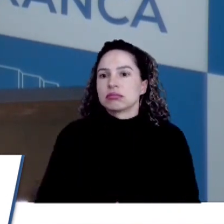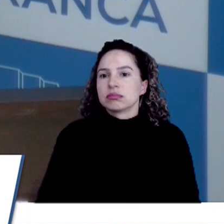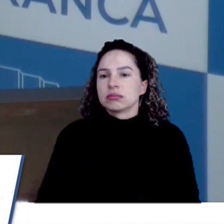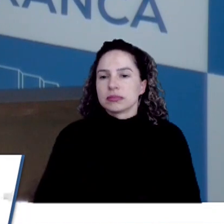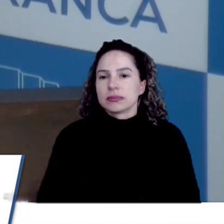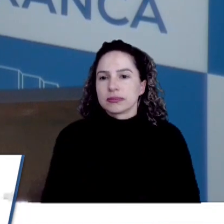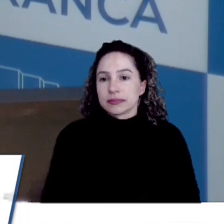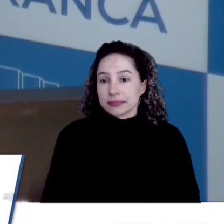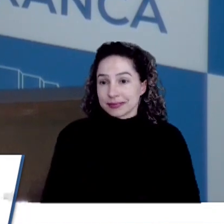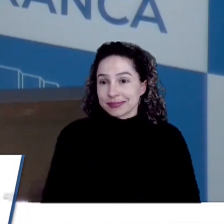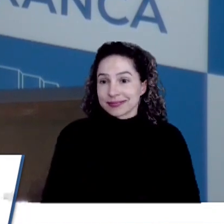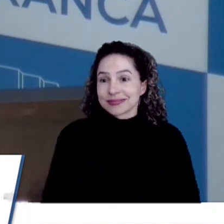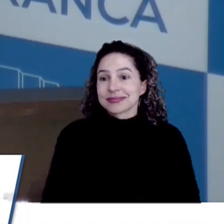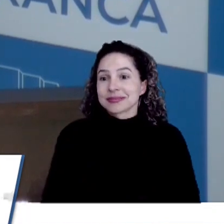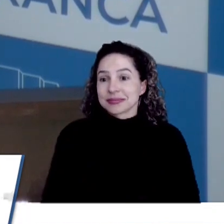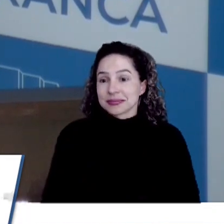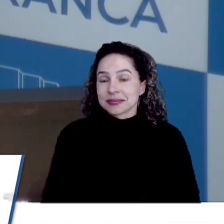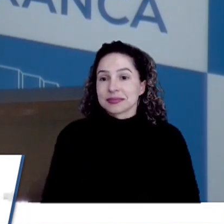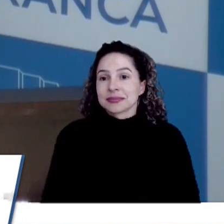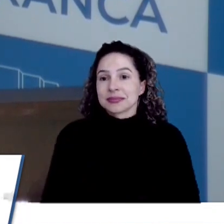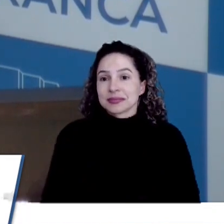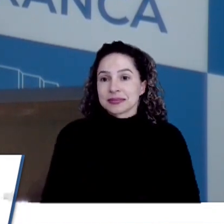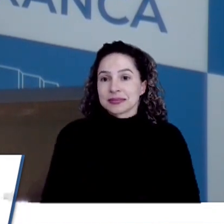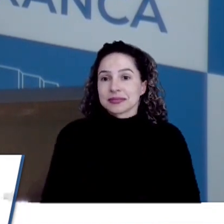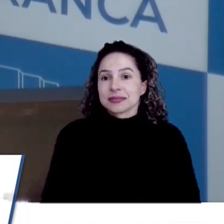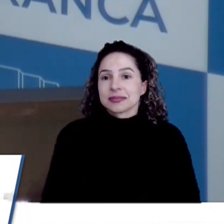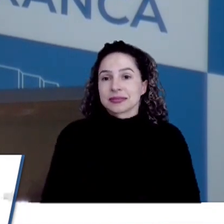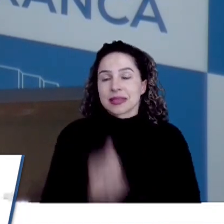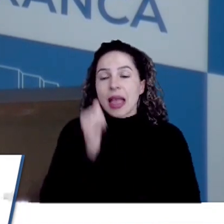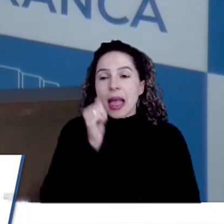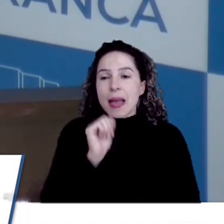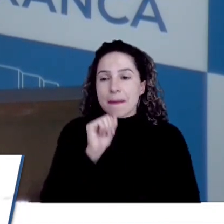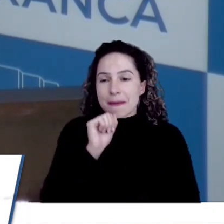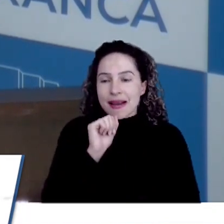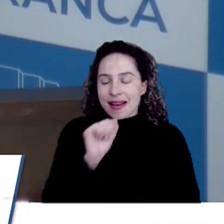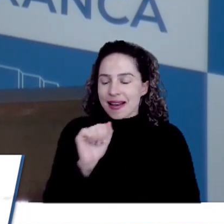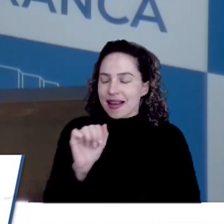Pois é, a nossa mãe Ivone